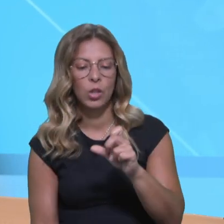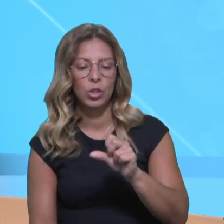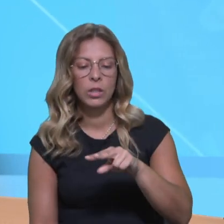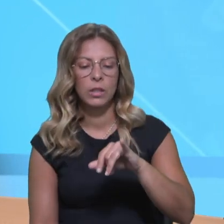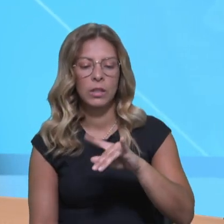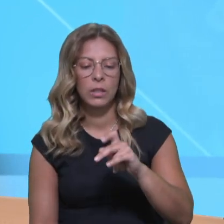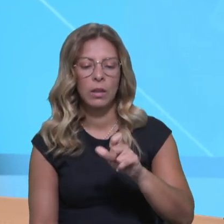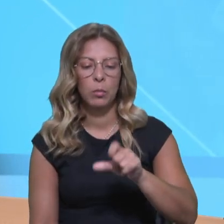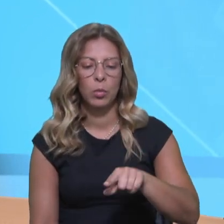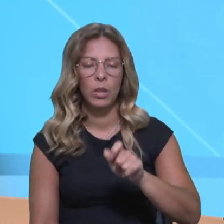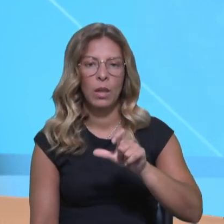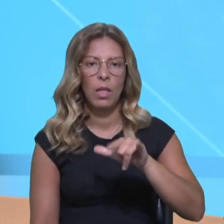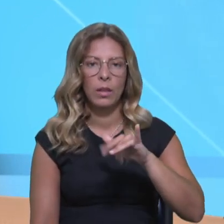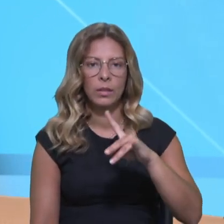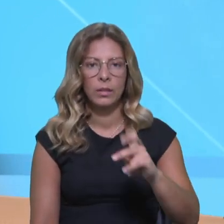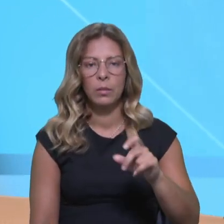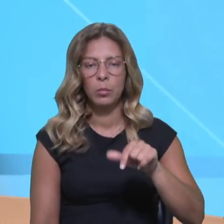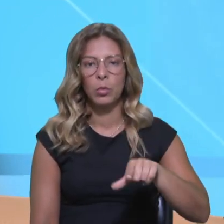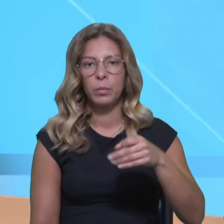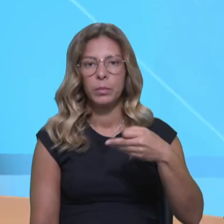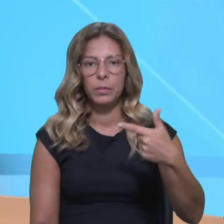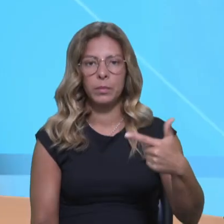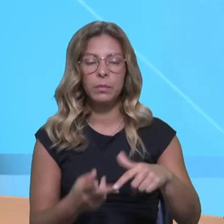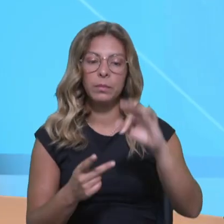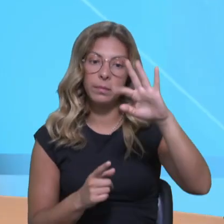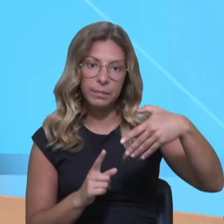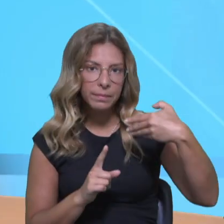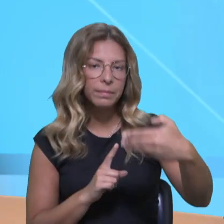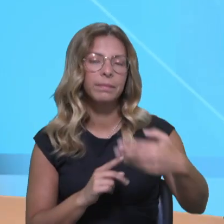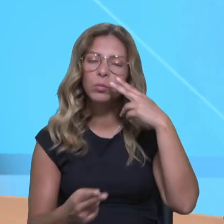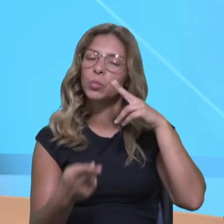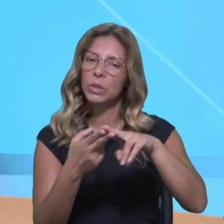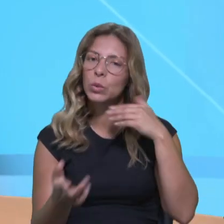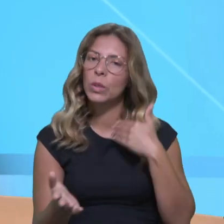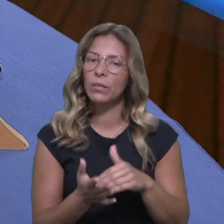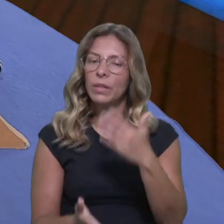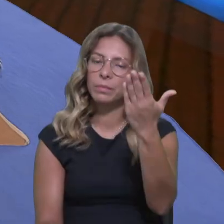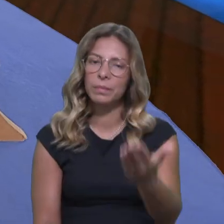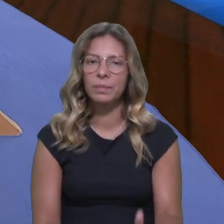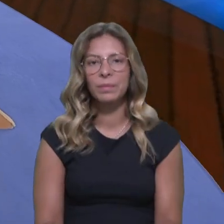agência.eclésia.pt. Votos de um bom fim de semana e até à próxima segunda-feira, se Deus quiser.